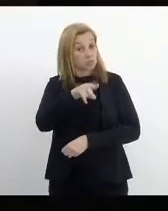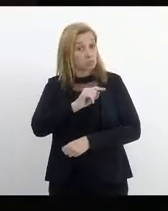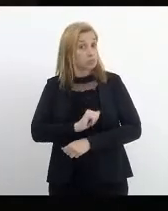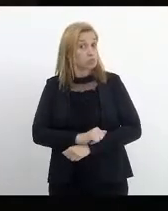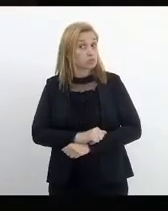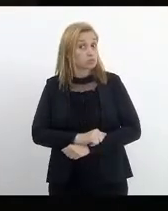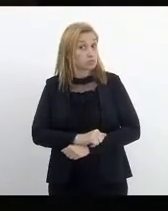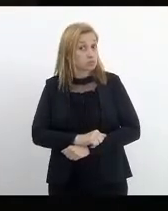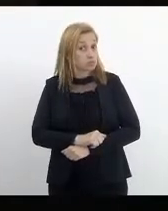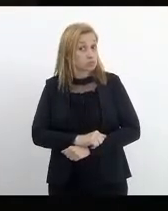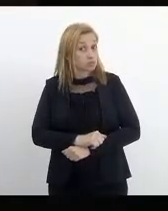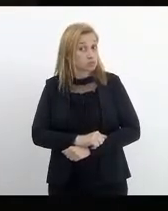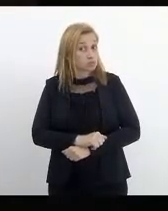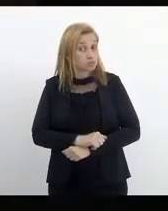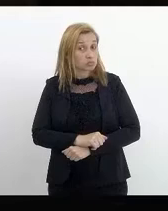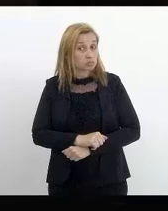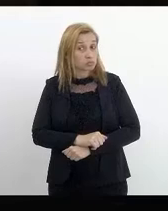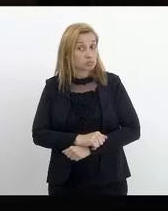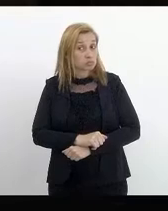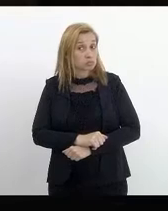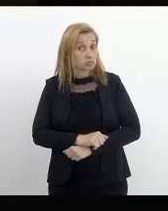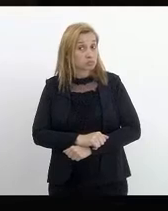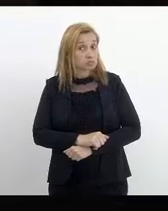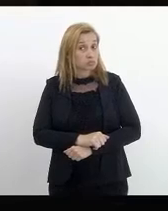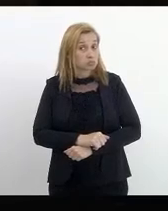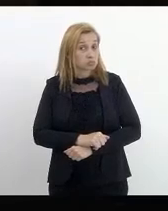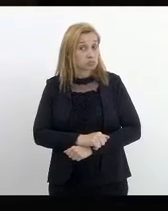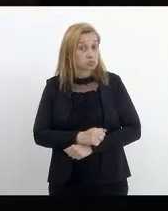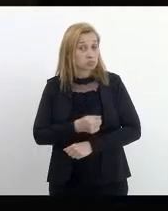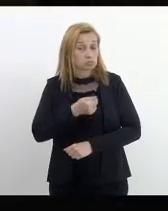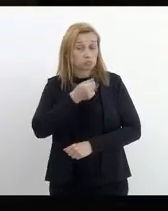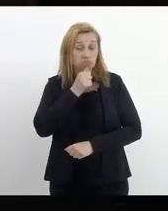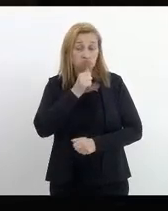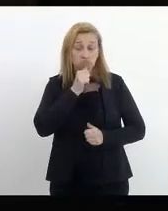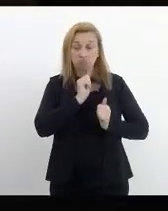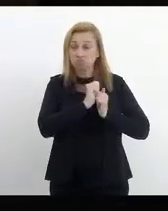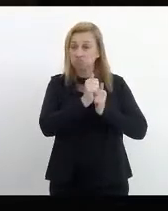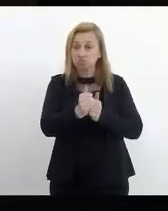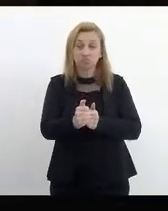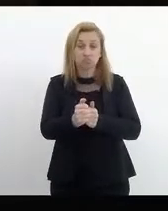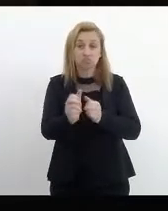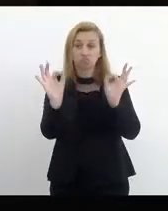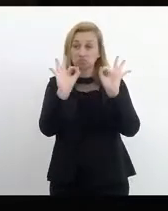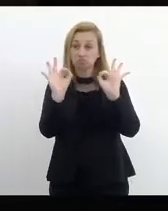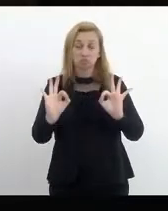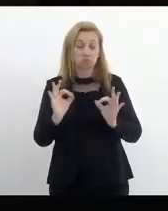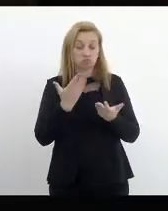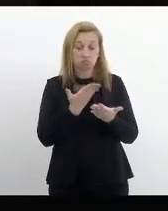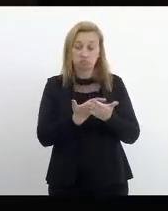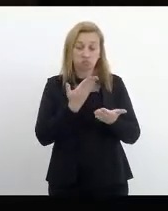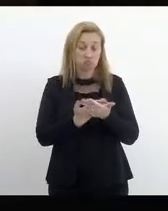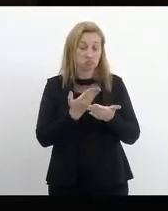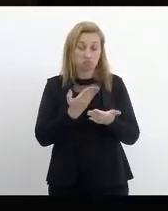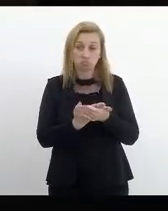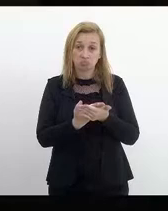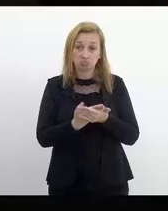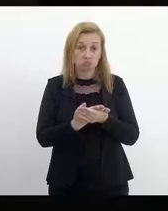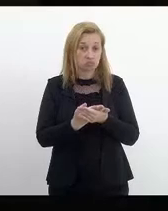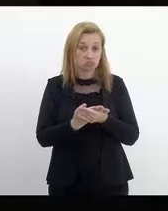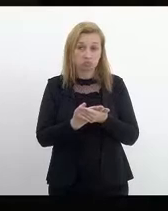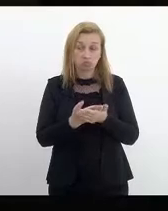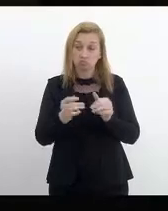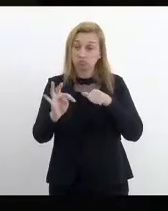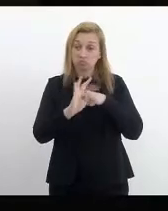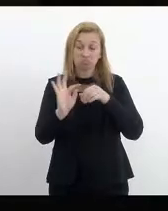não existe nenhum não existe o acompanhamento de nenhum estudo de viabilidade técnica